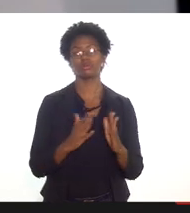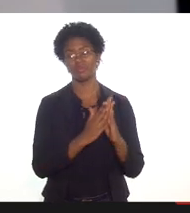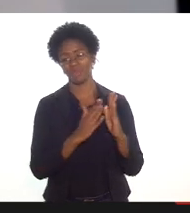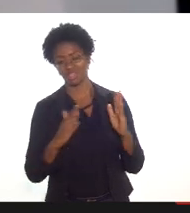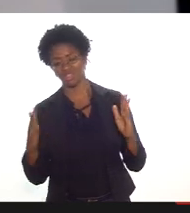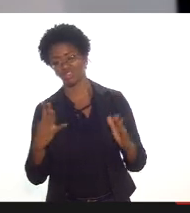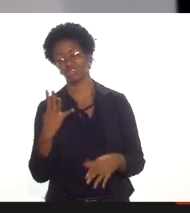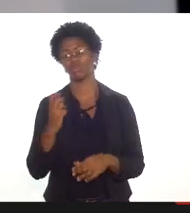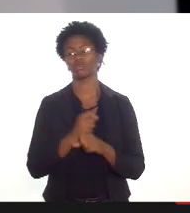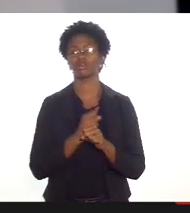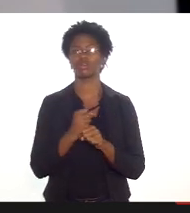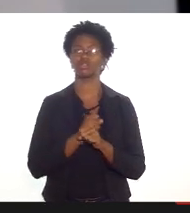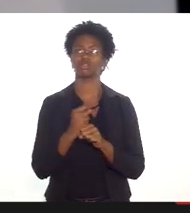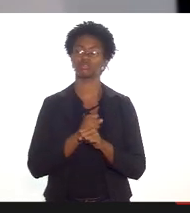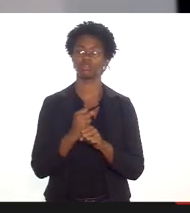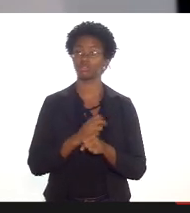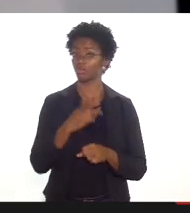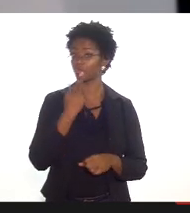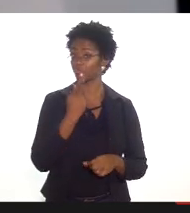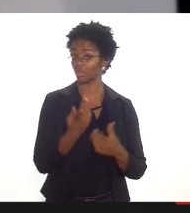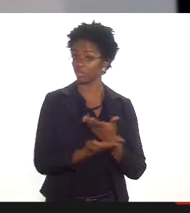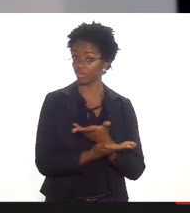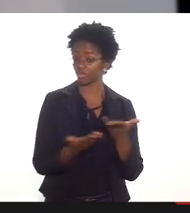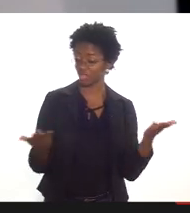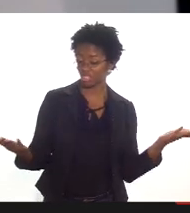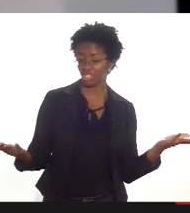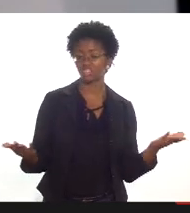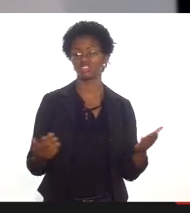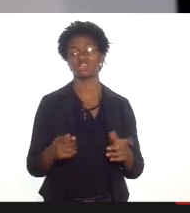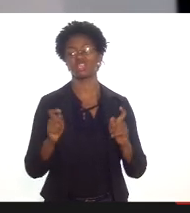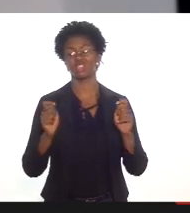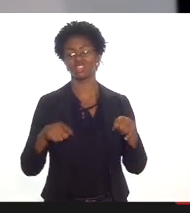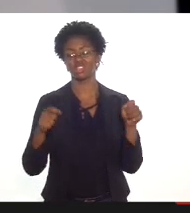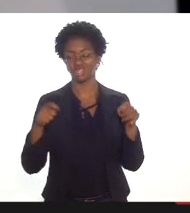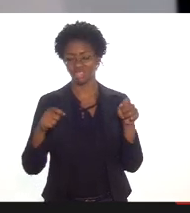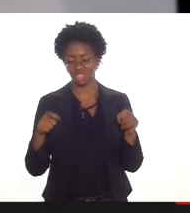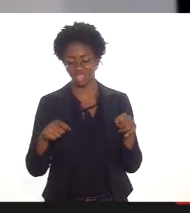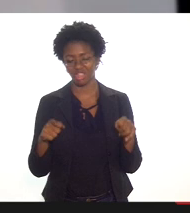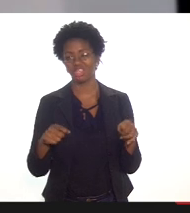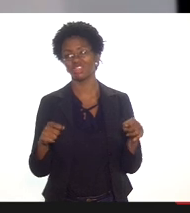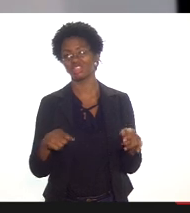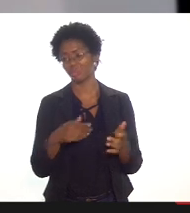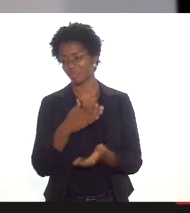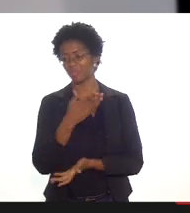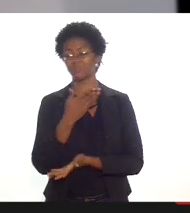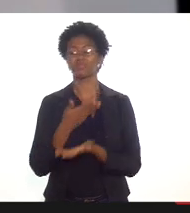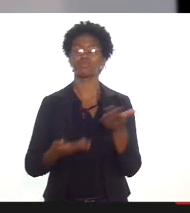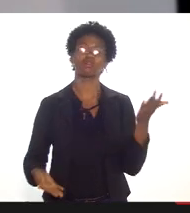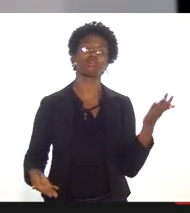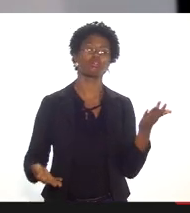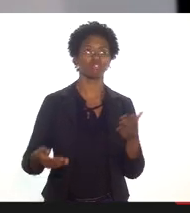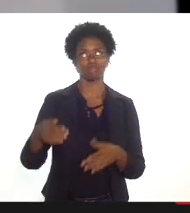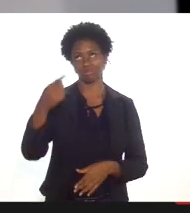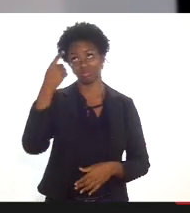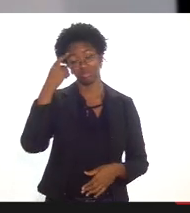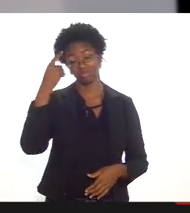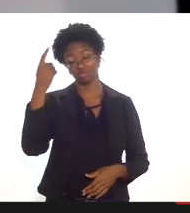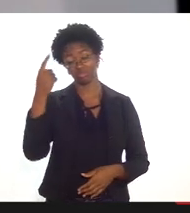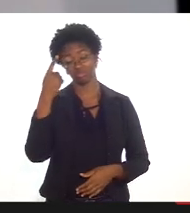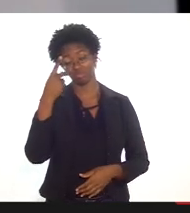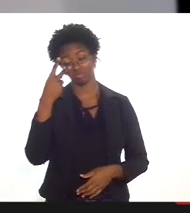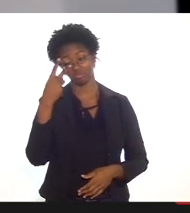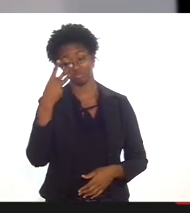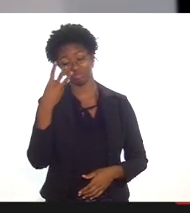anos, eu digo a vocês que dá para perder o número de vezes que nós cobramos do Ministério da